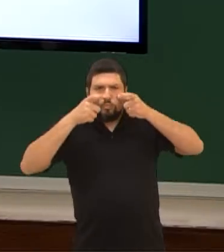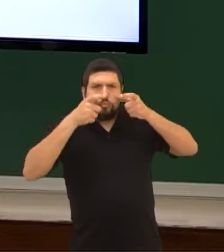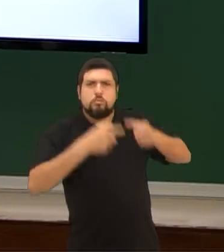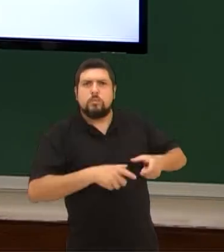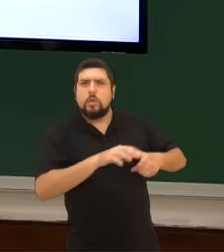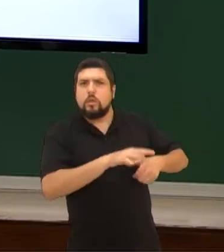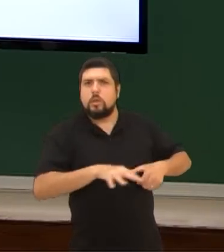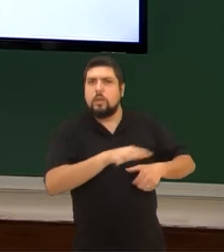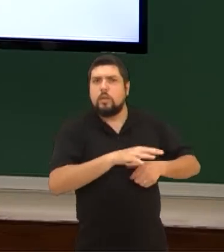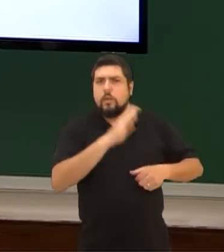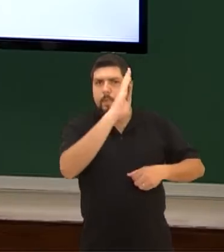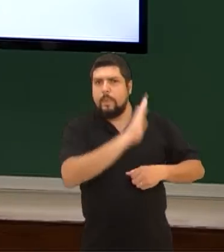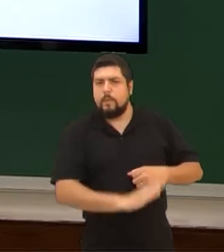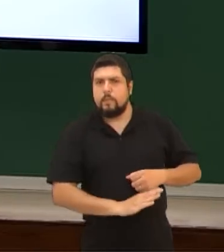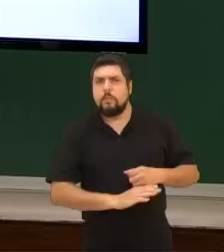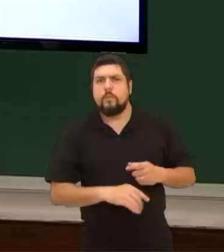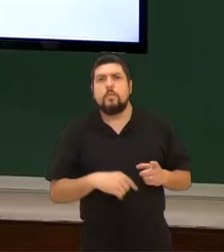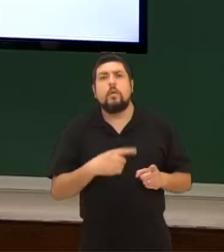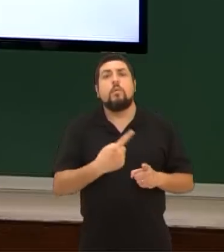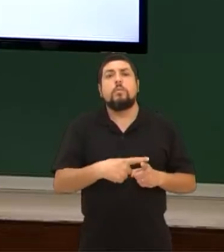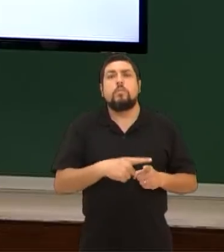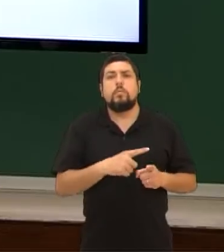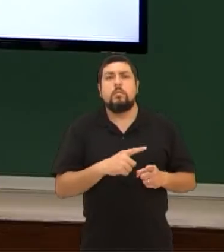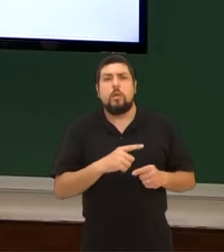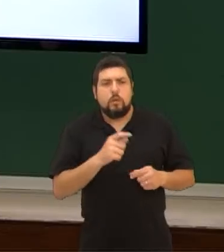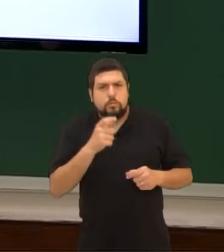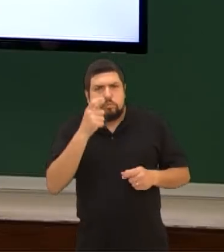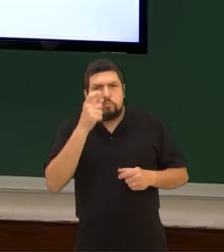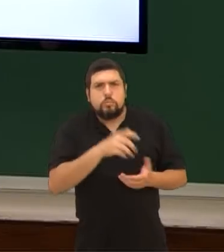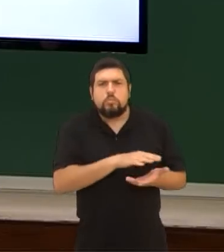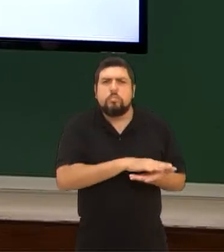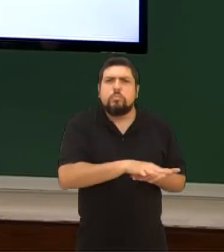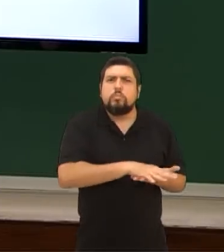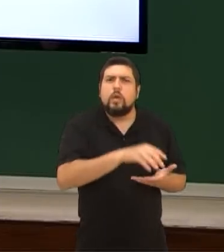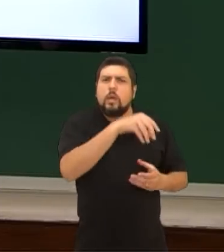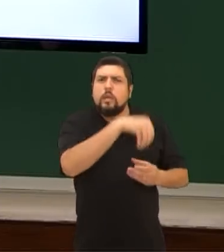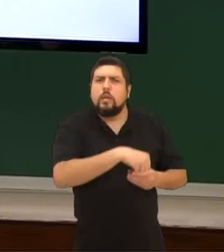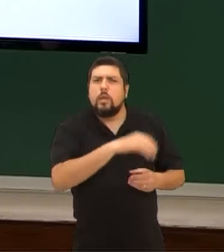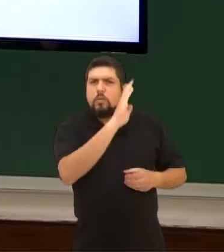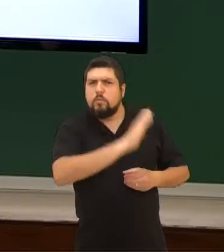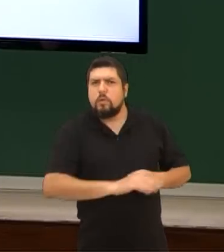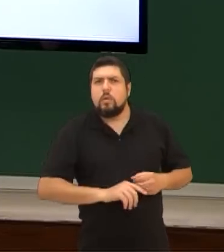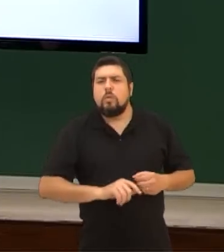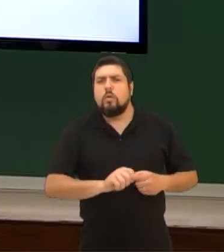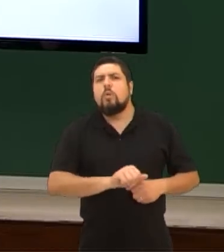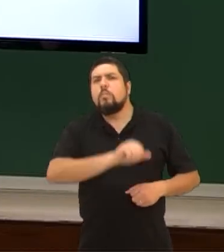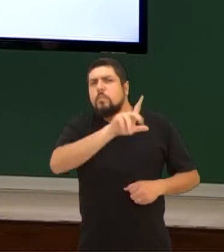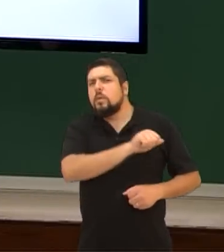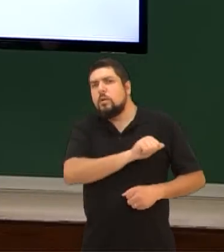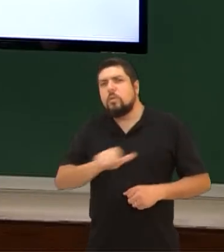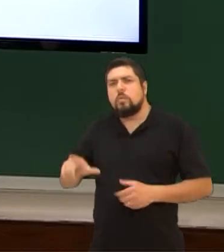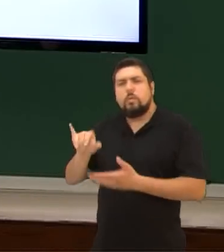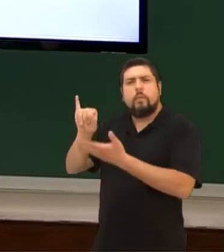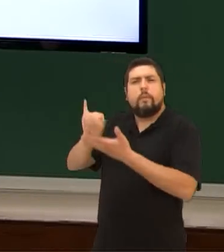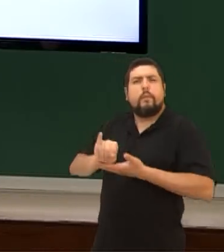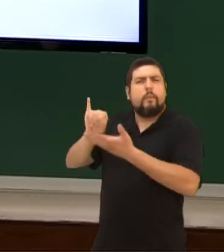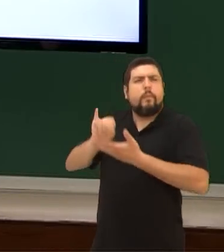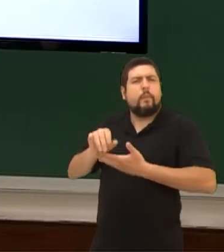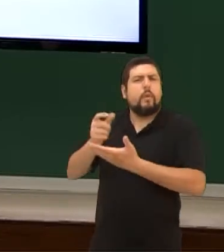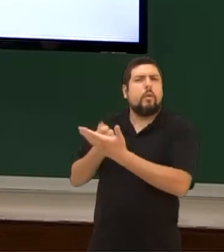de contas, era mais vantajoso investir na indústria do Brasil do que importar esse produto do mercado